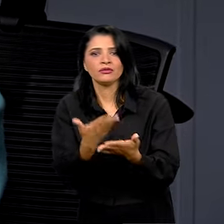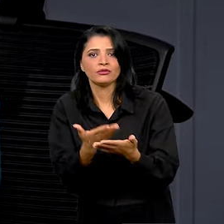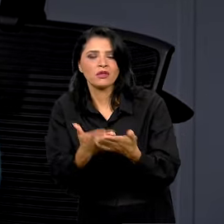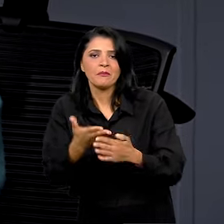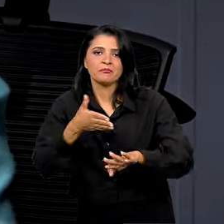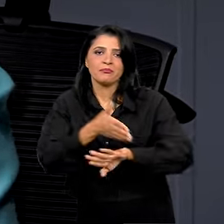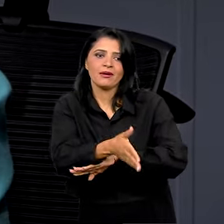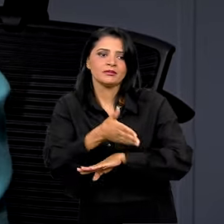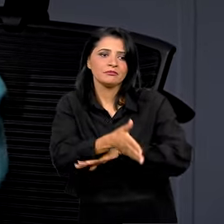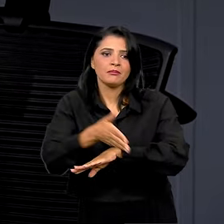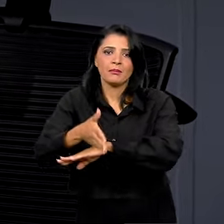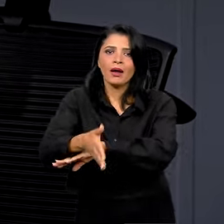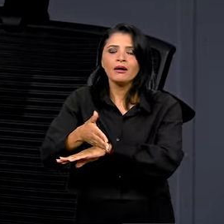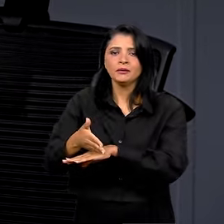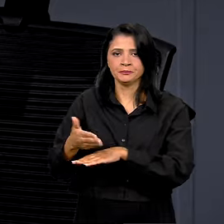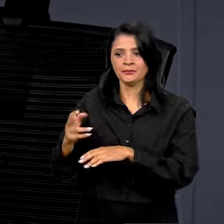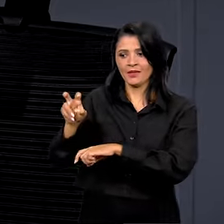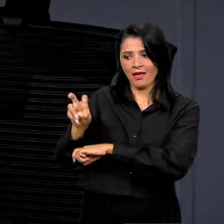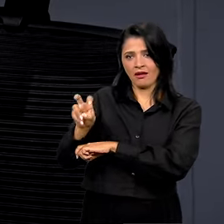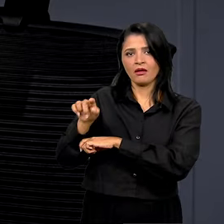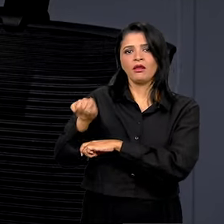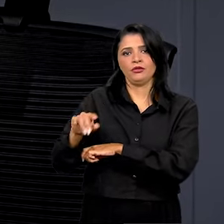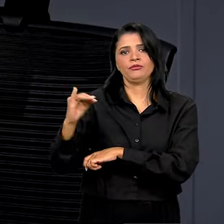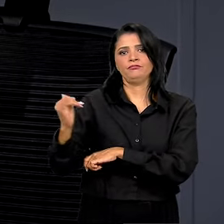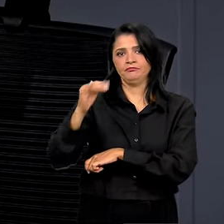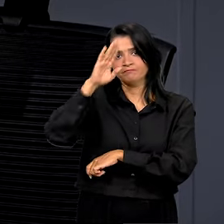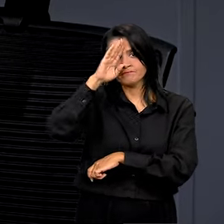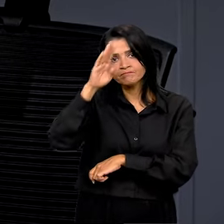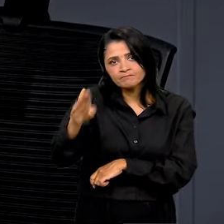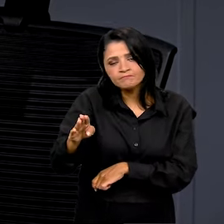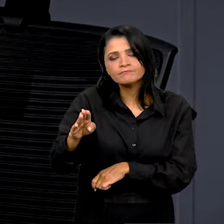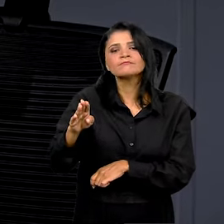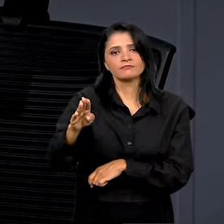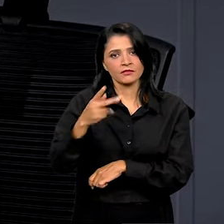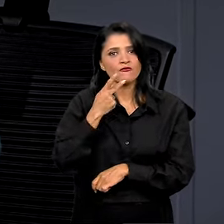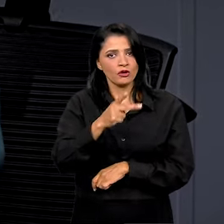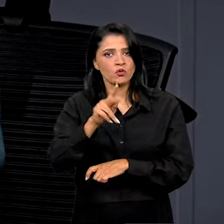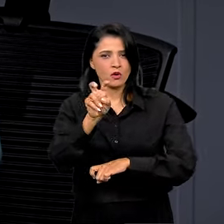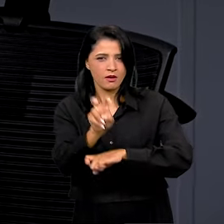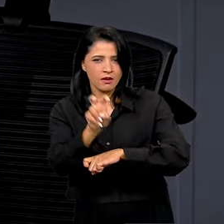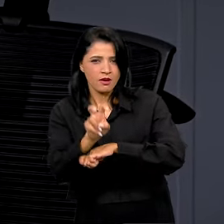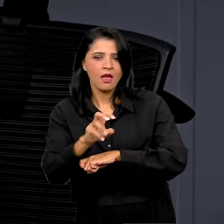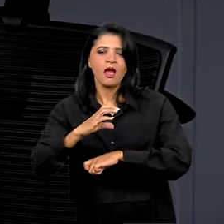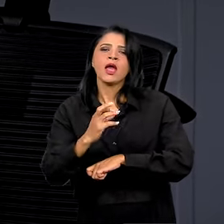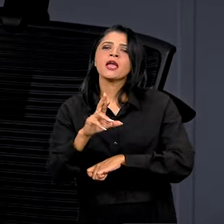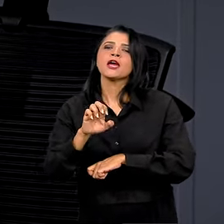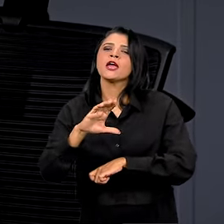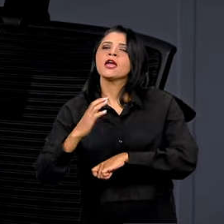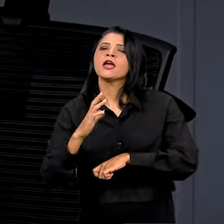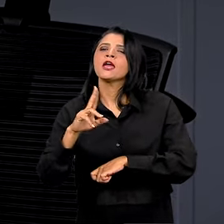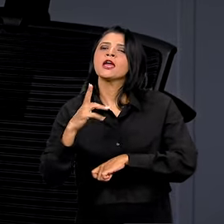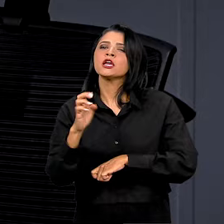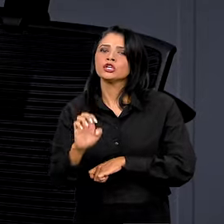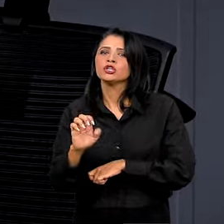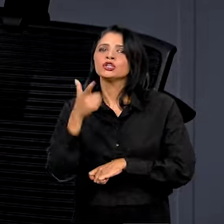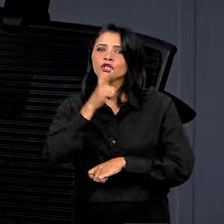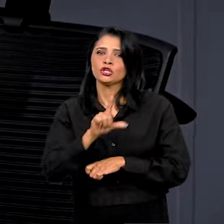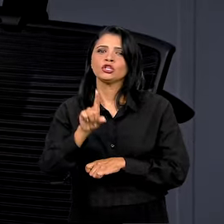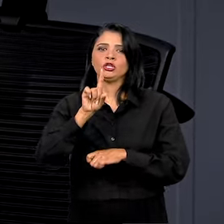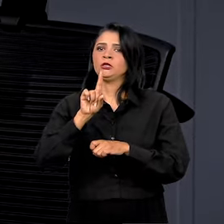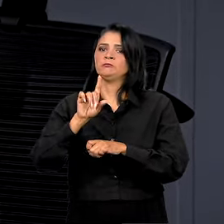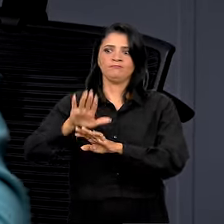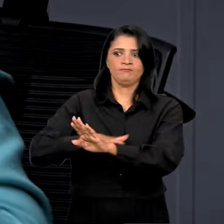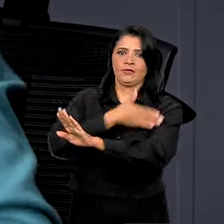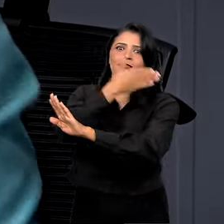de participar da vida pública então a creche é central e aqui a gente tá falando de creches com jornadas eh eh